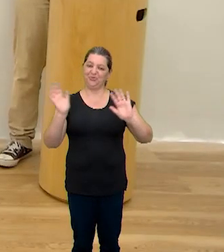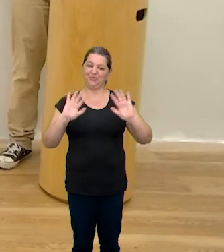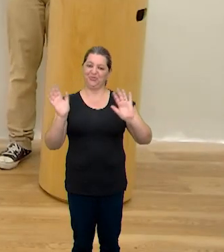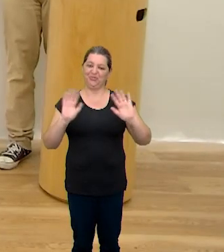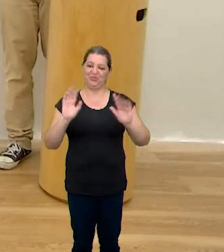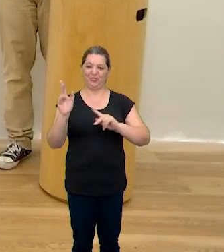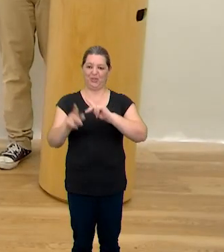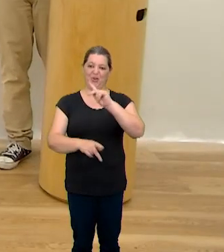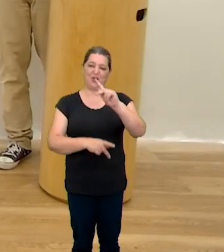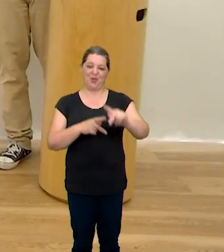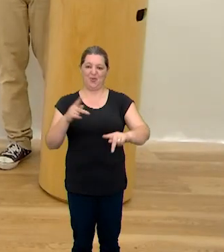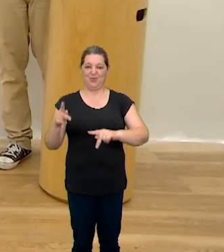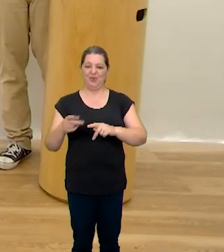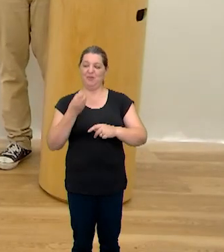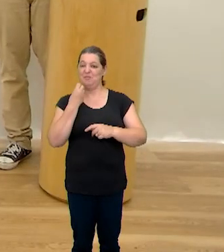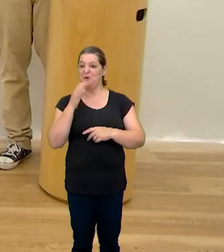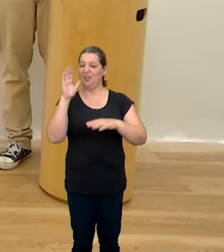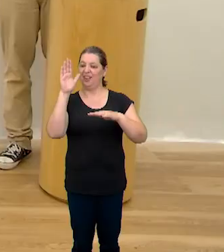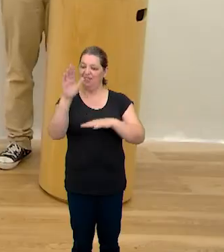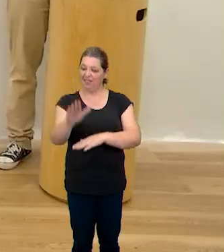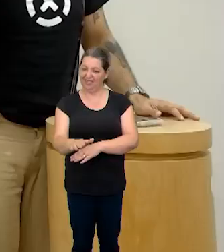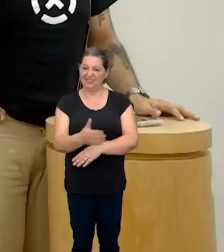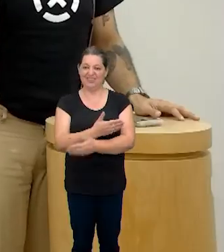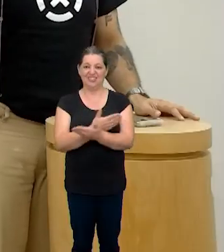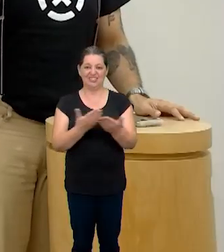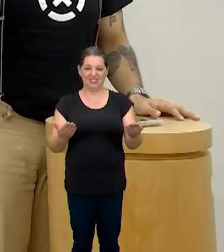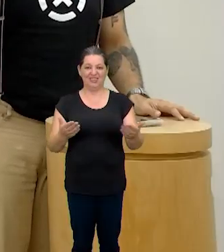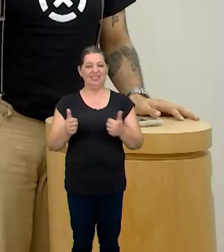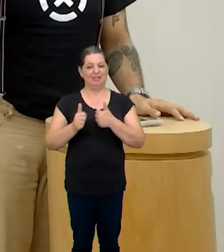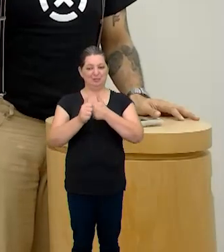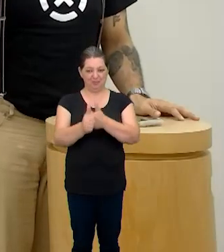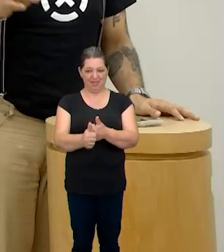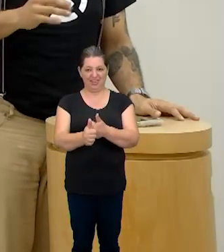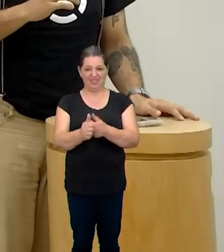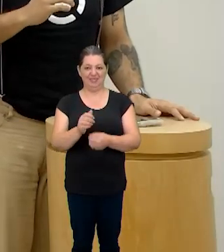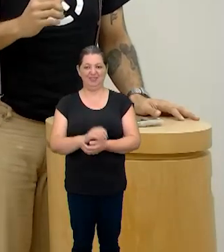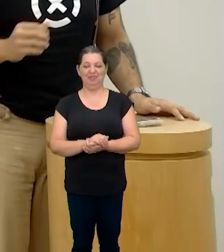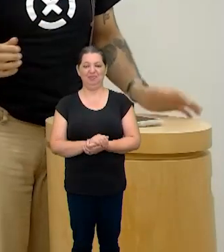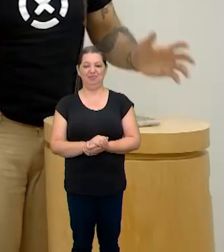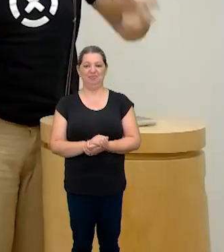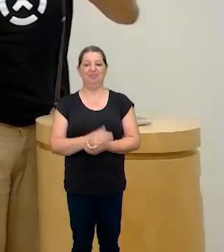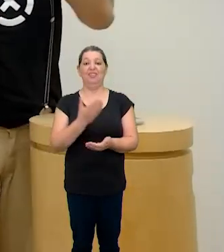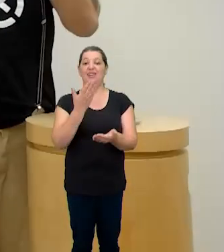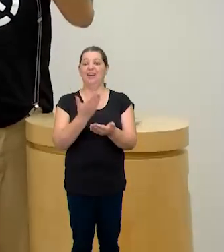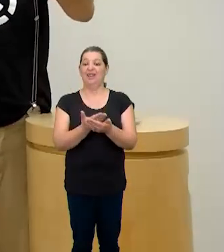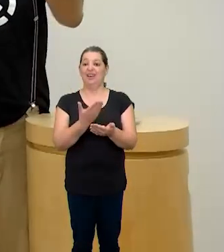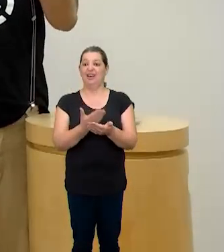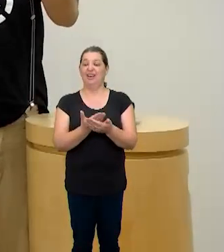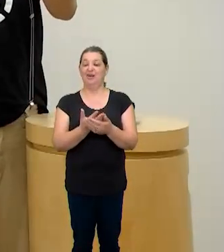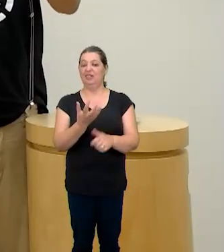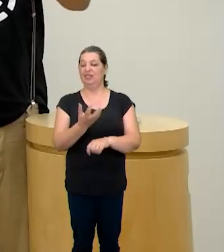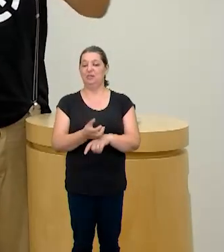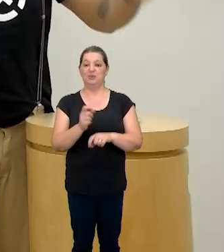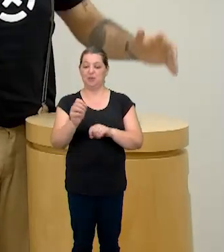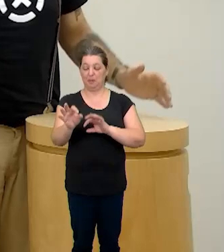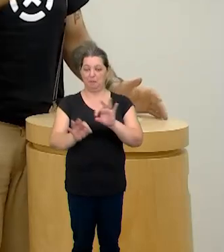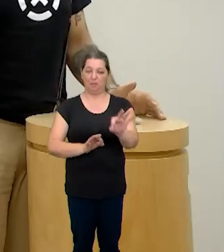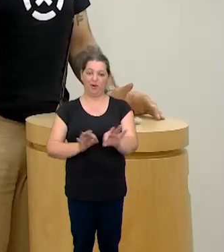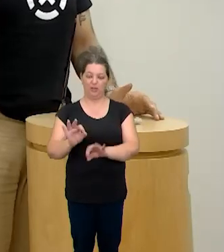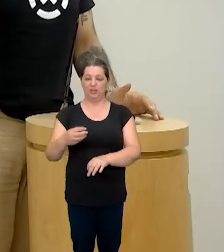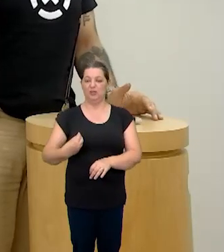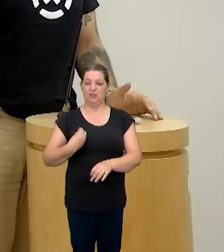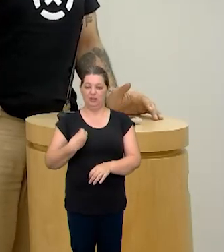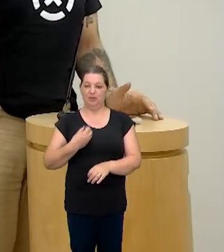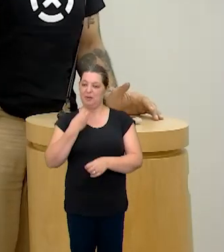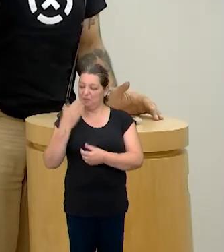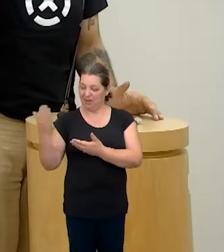Saudações, meu povo, meu muito boa tarde aí a todos que estamos acompanhando para mais uma aula de projeto de vida. Então